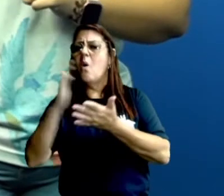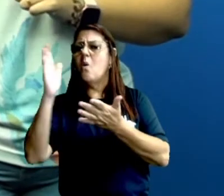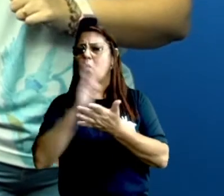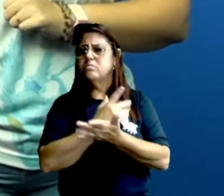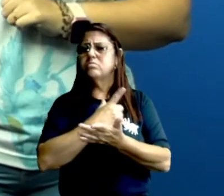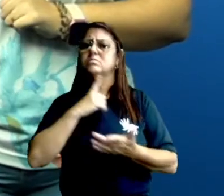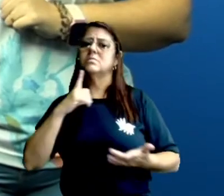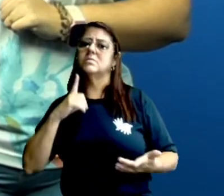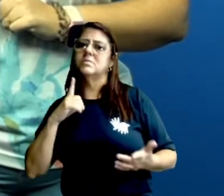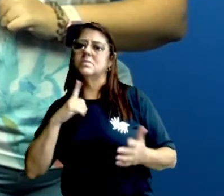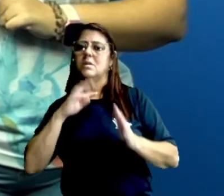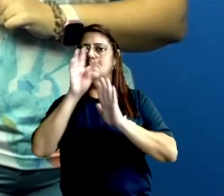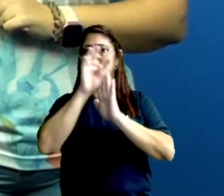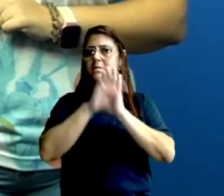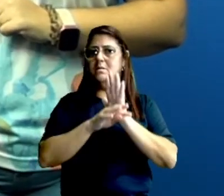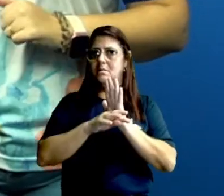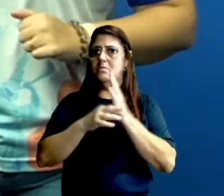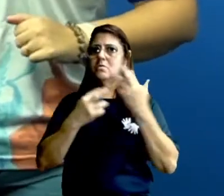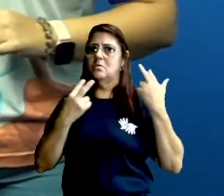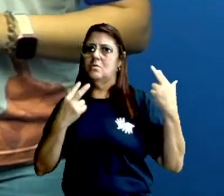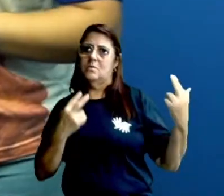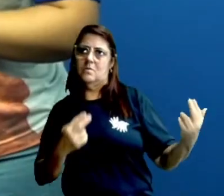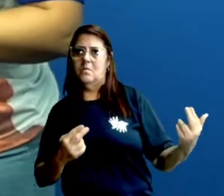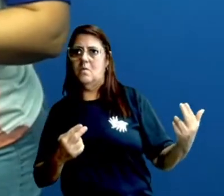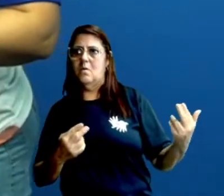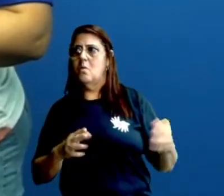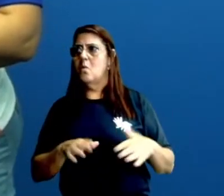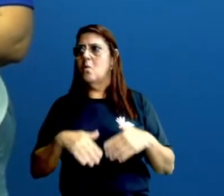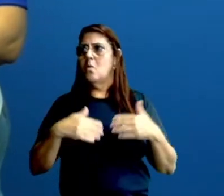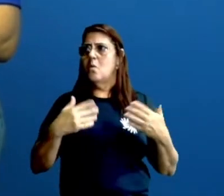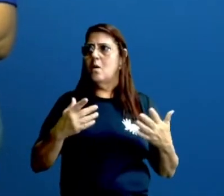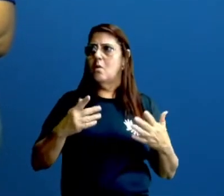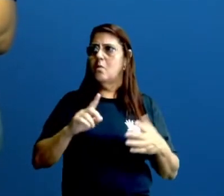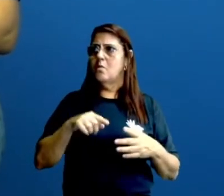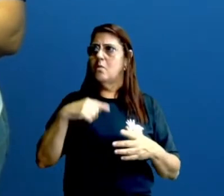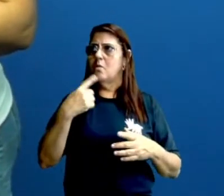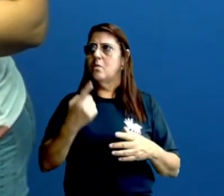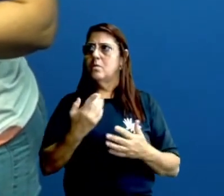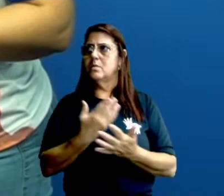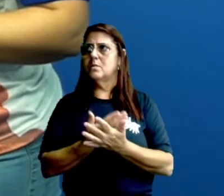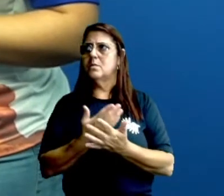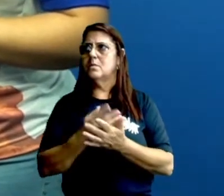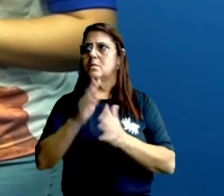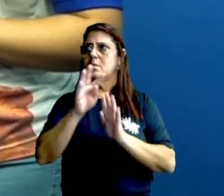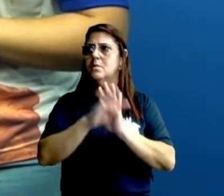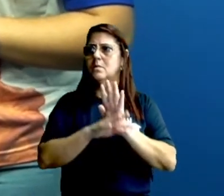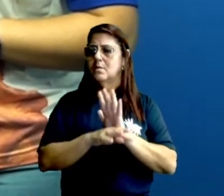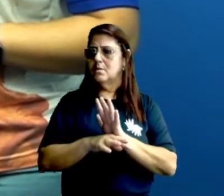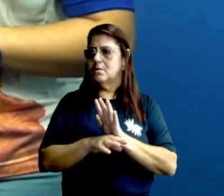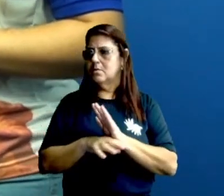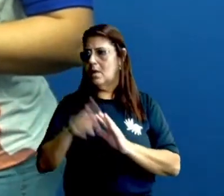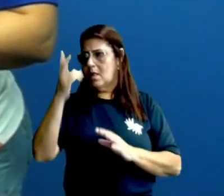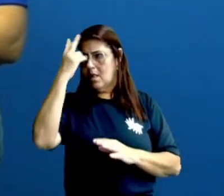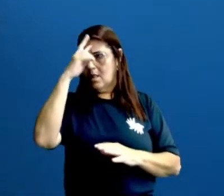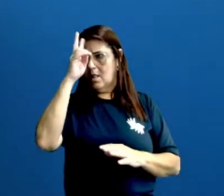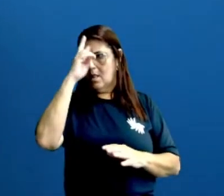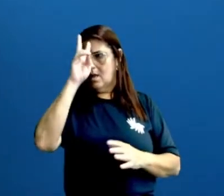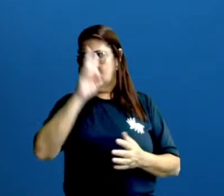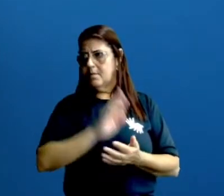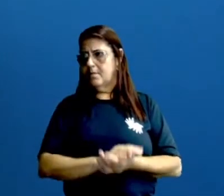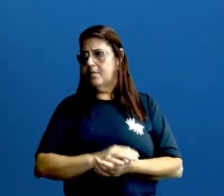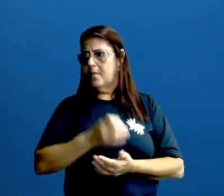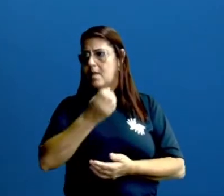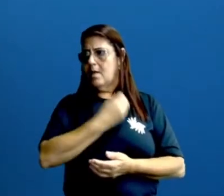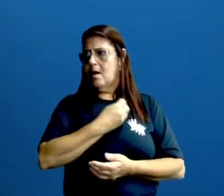livros trazem textos como esses, tá? Qual é o próximo texto que a gente estudou? Vocês se lembram? Lá